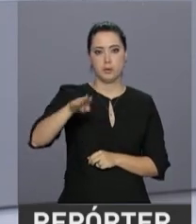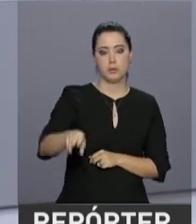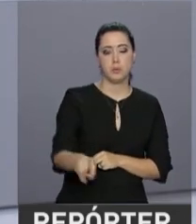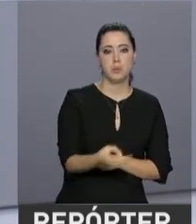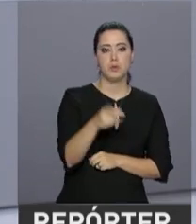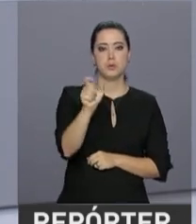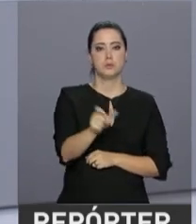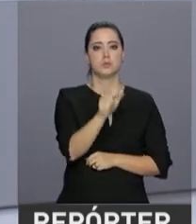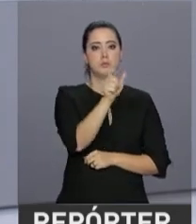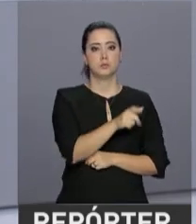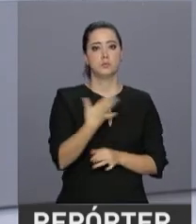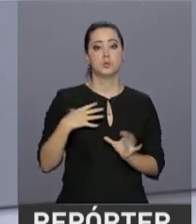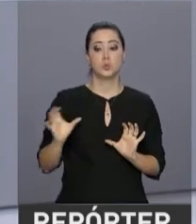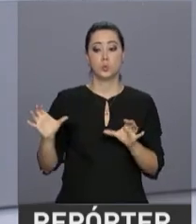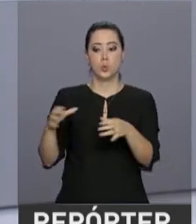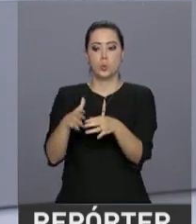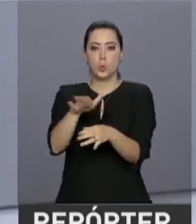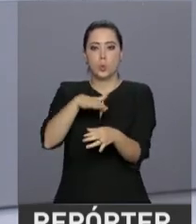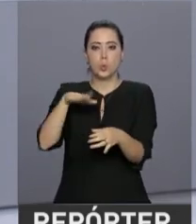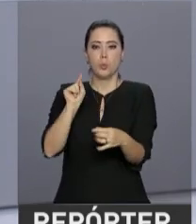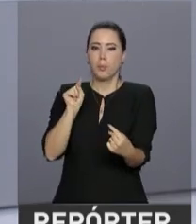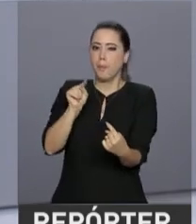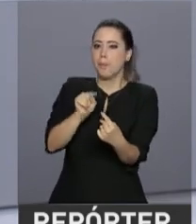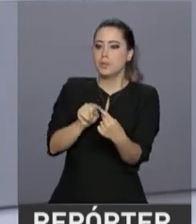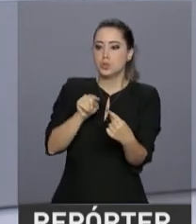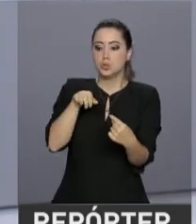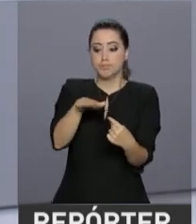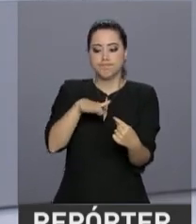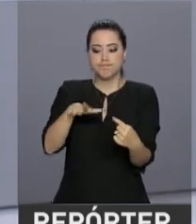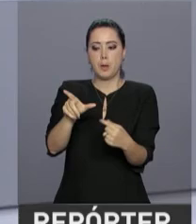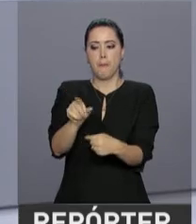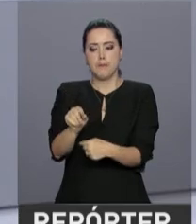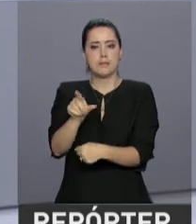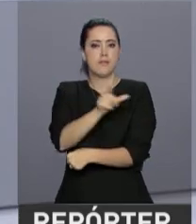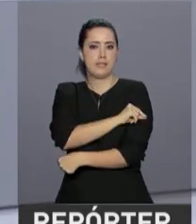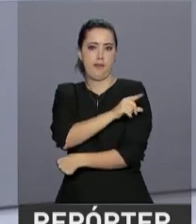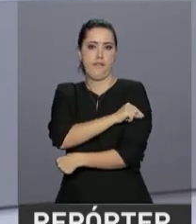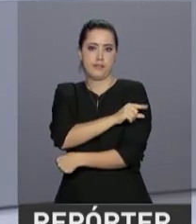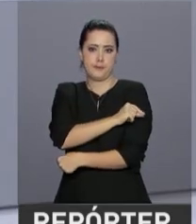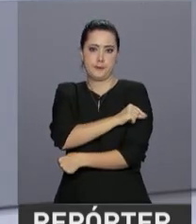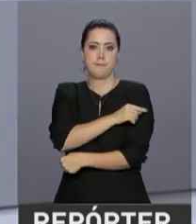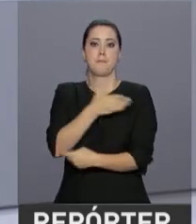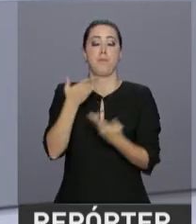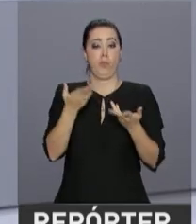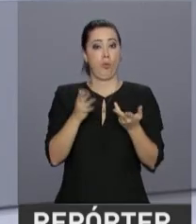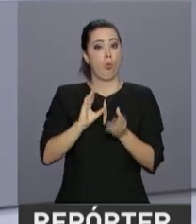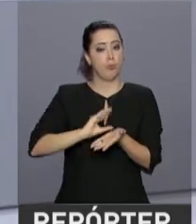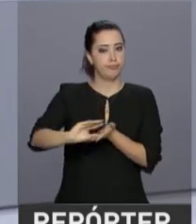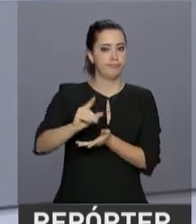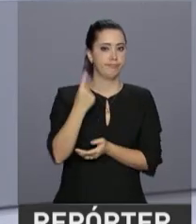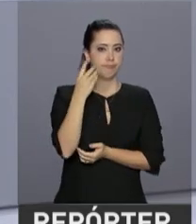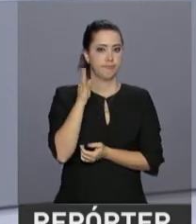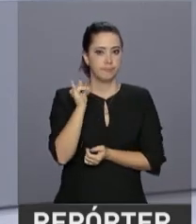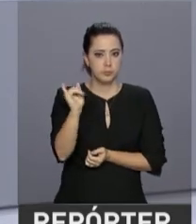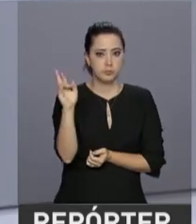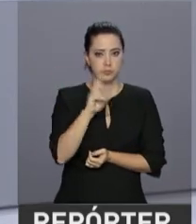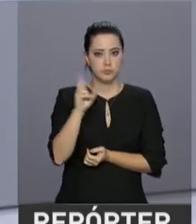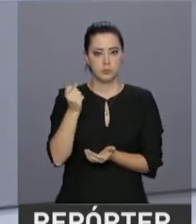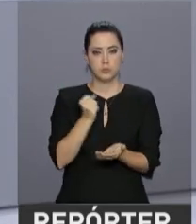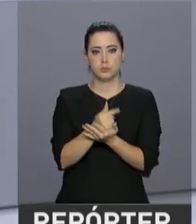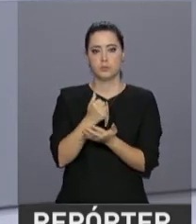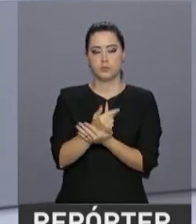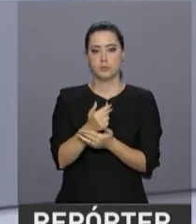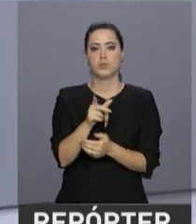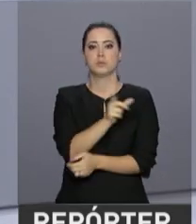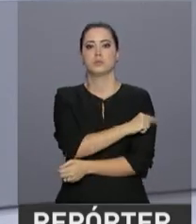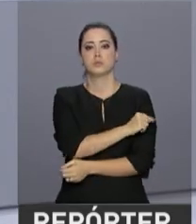de pessoas que fazem parte do público alvo para se vacinarem contra a doença o investimento é de quase 1 bilhão de reais para